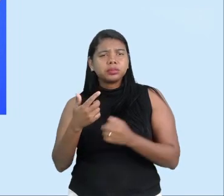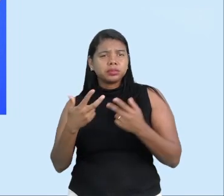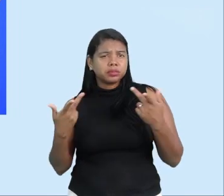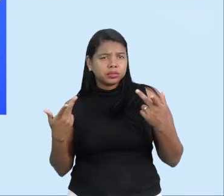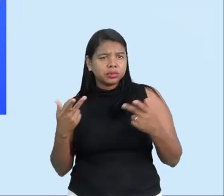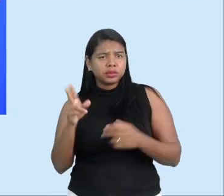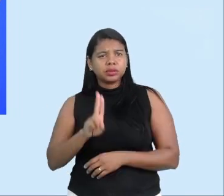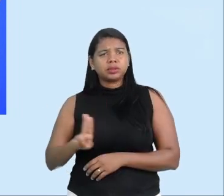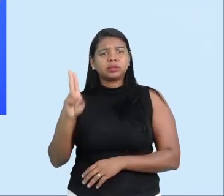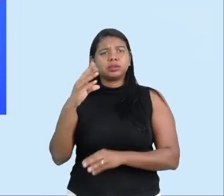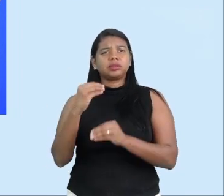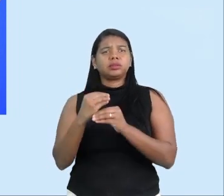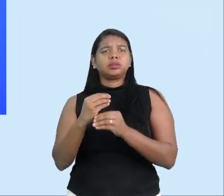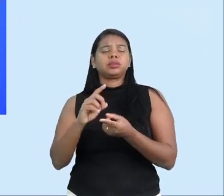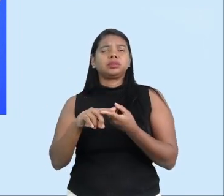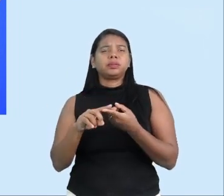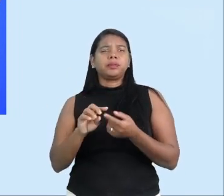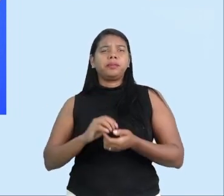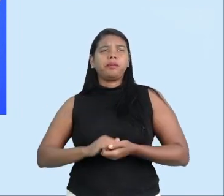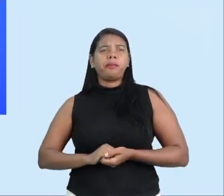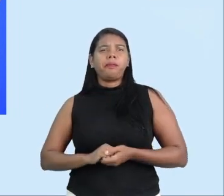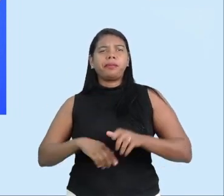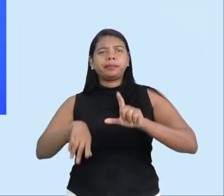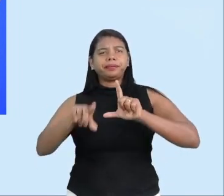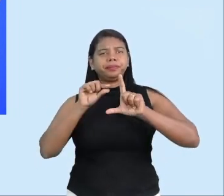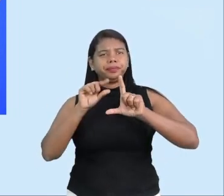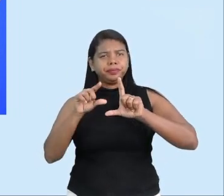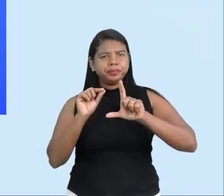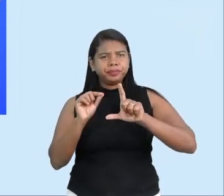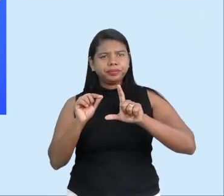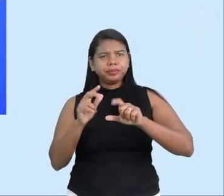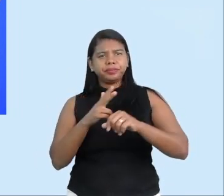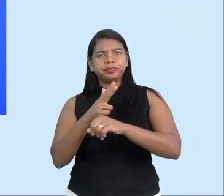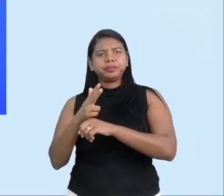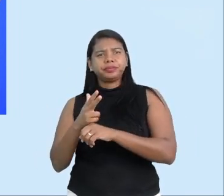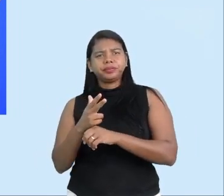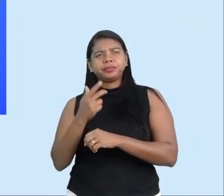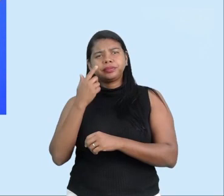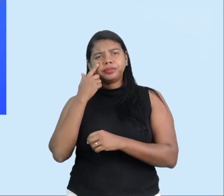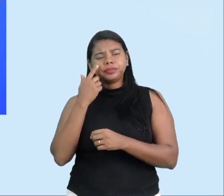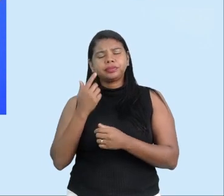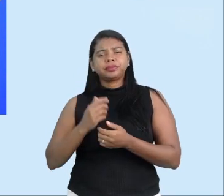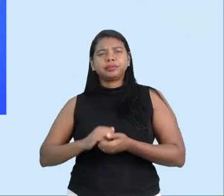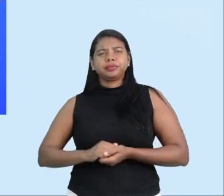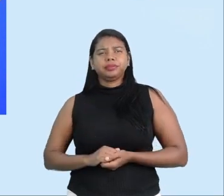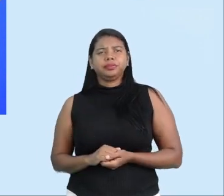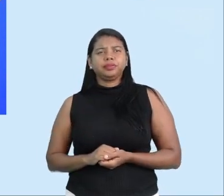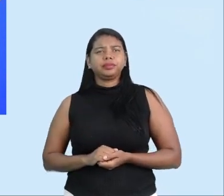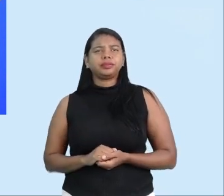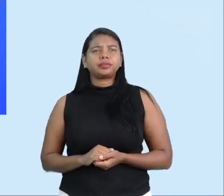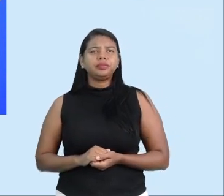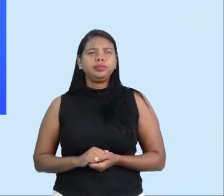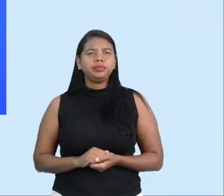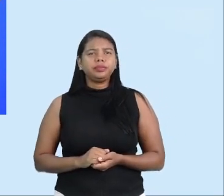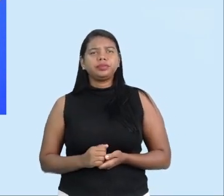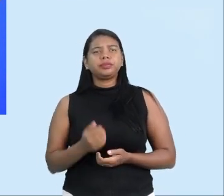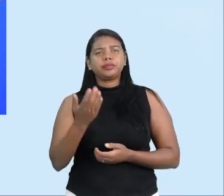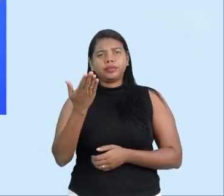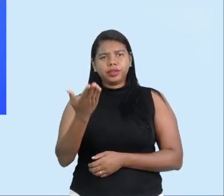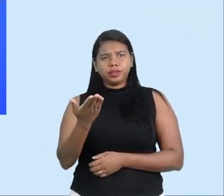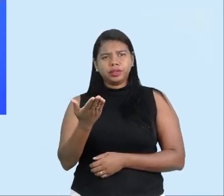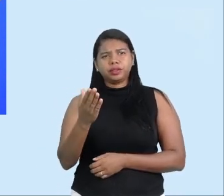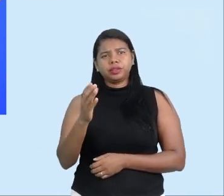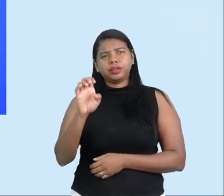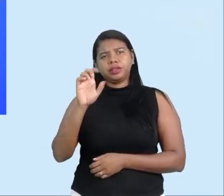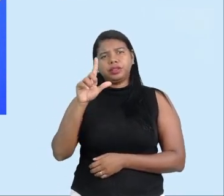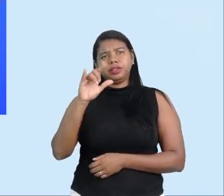faz esse seleção à mão livre ao invés de usar a seleção elíptica. Sim, mas a vantagem de você usar a seleção elíptica é que